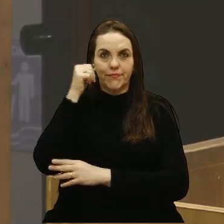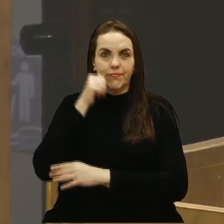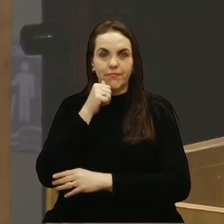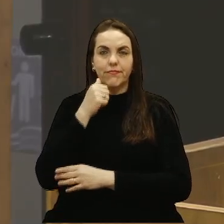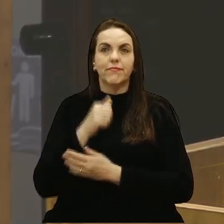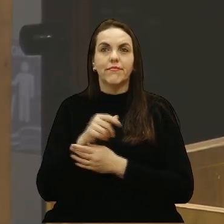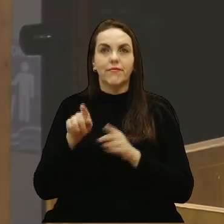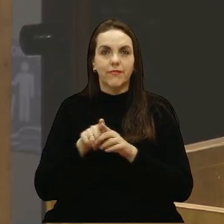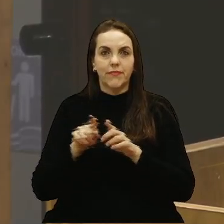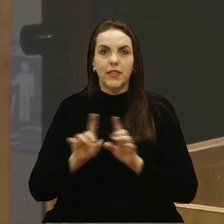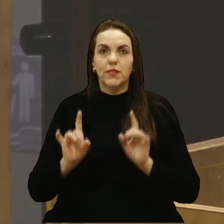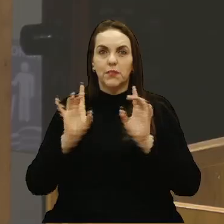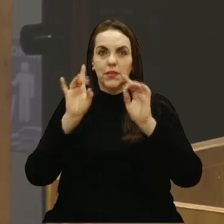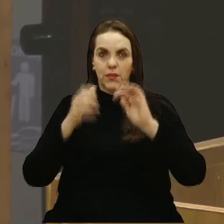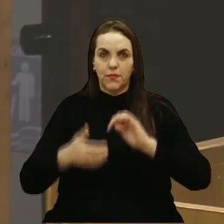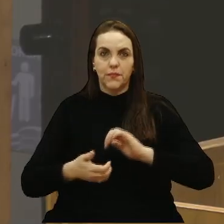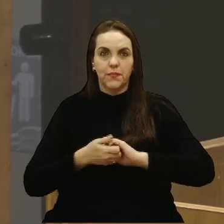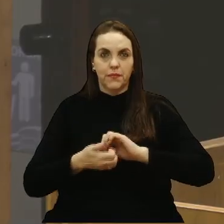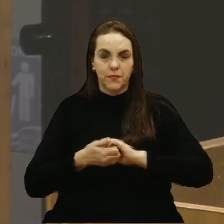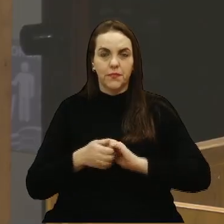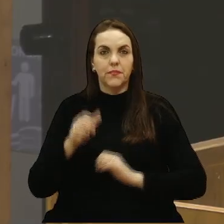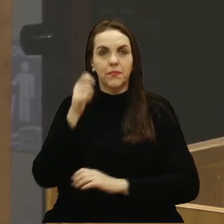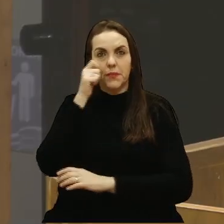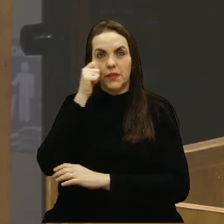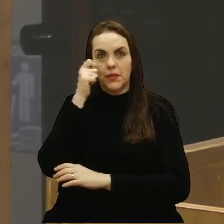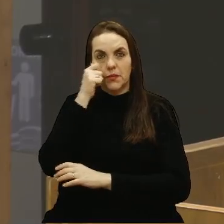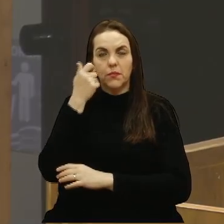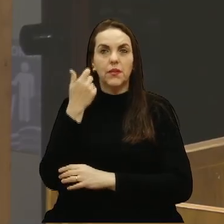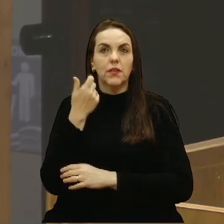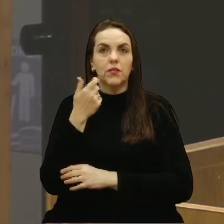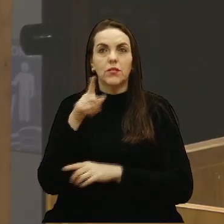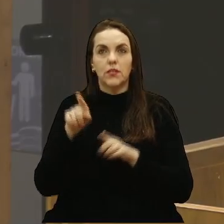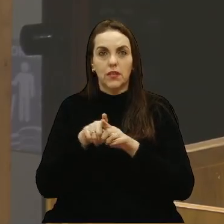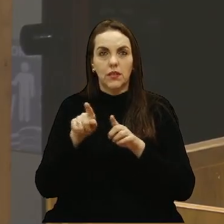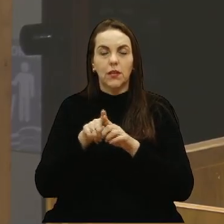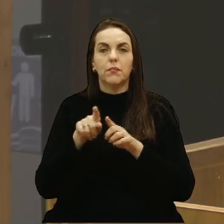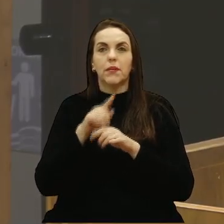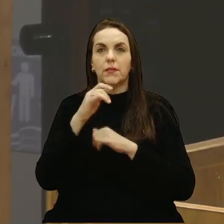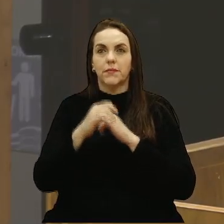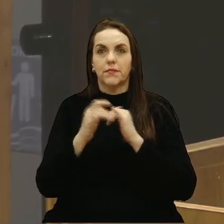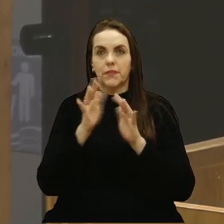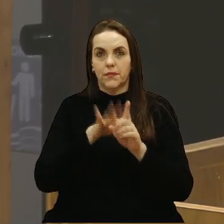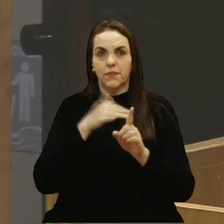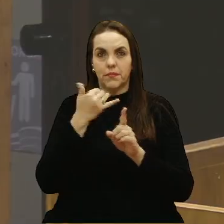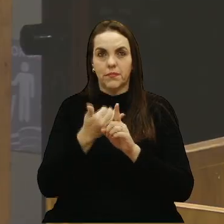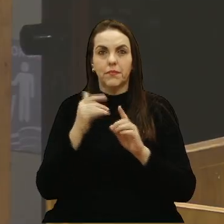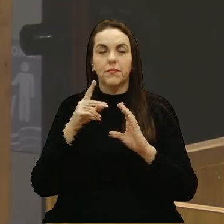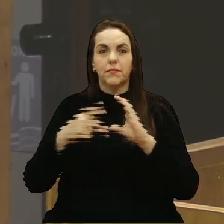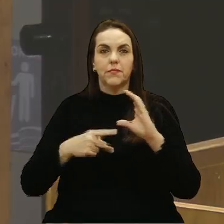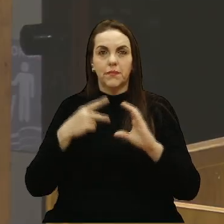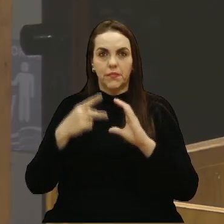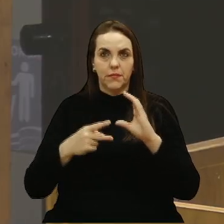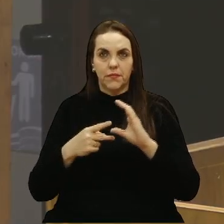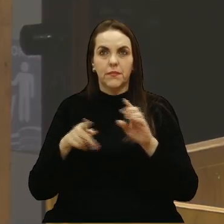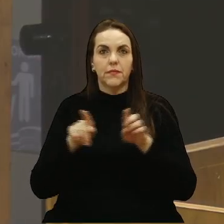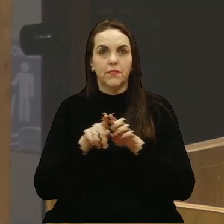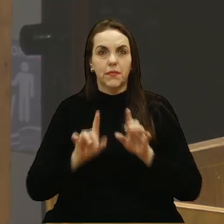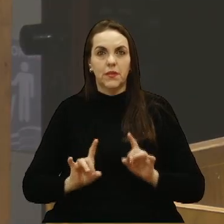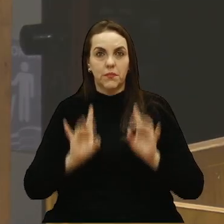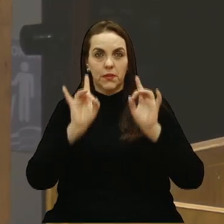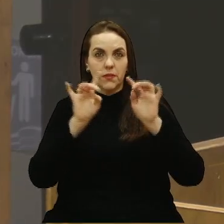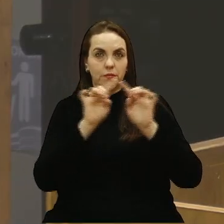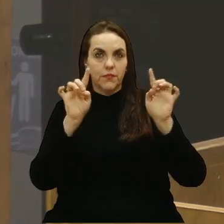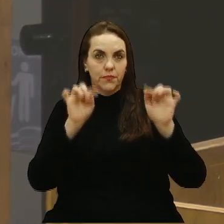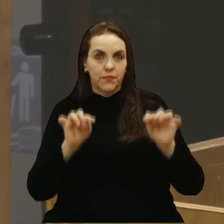também a todos que acompanham a sessão presencialmente e pelo canal da Câmara, em especial os servidores da Receita, meus colegas que